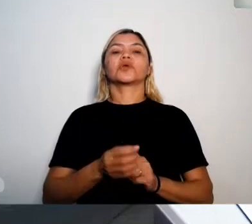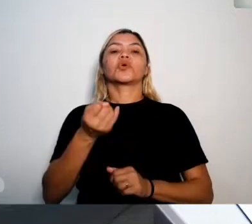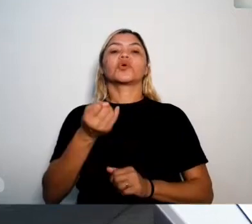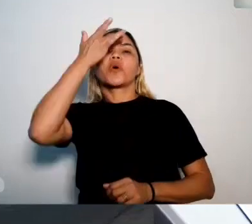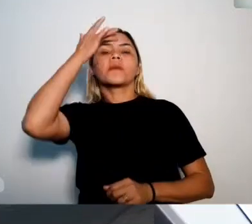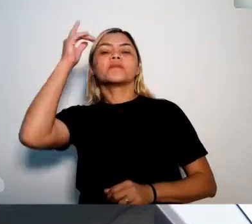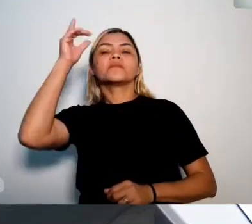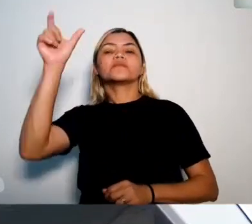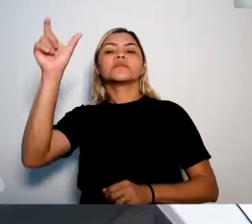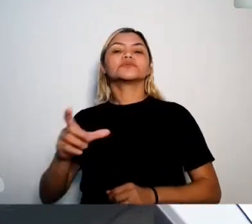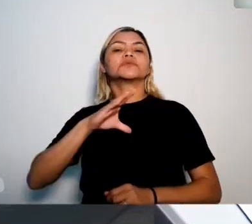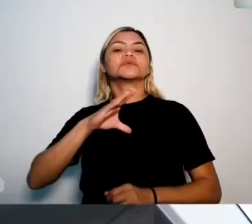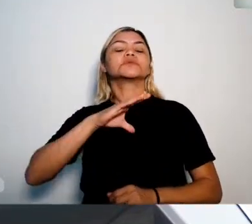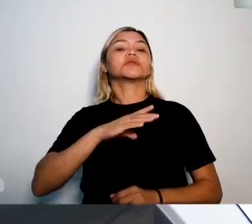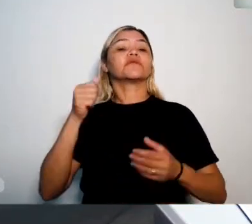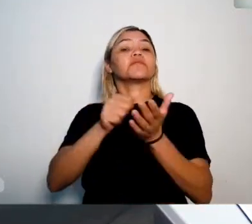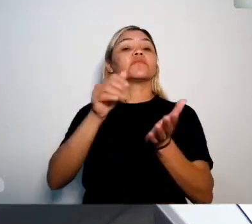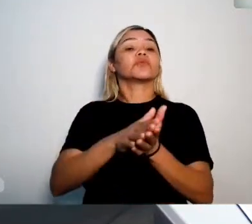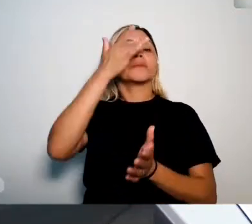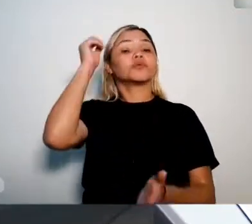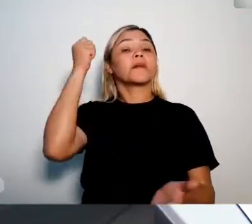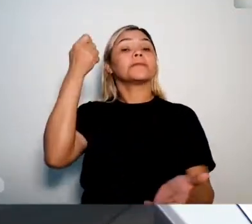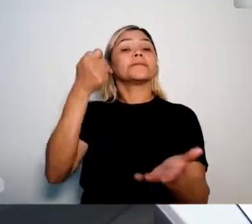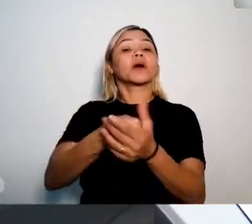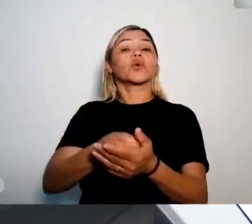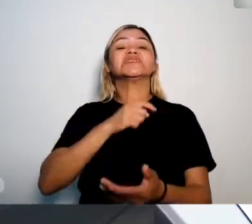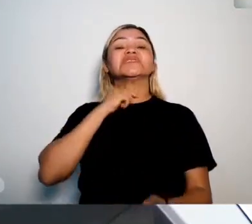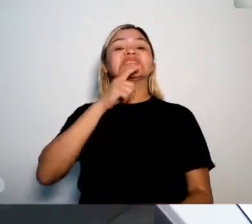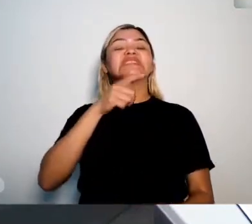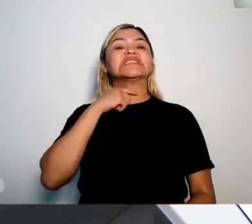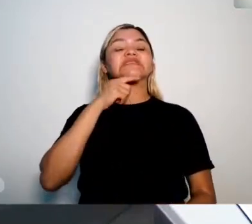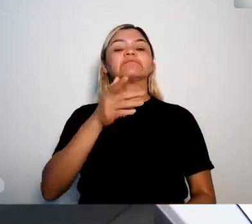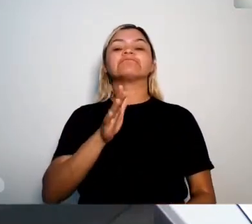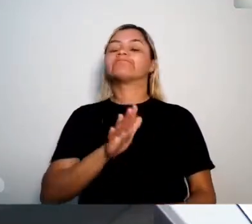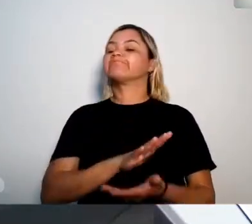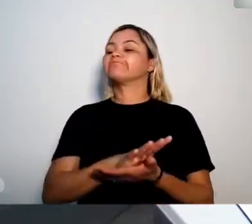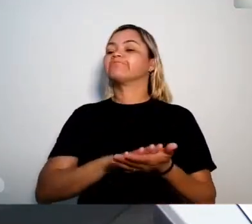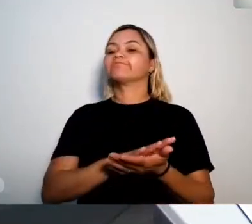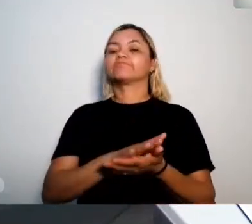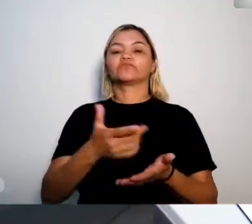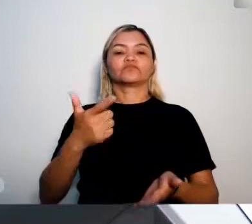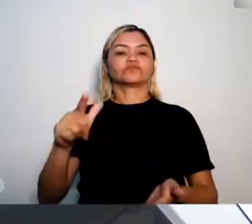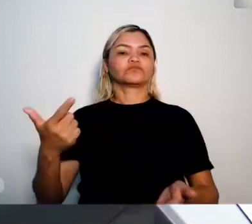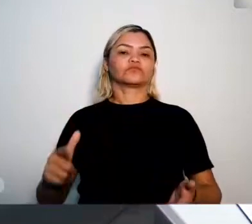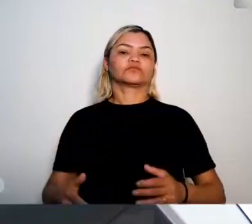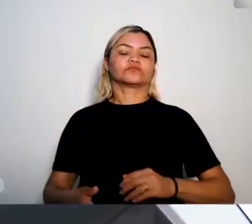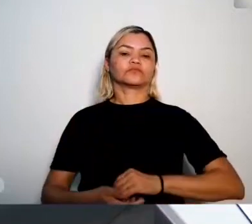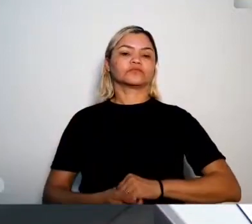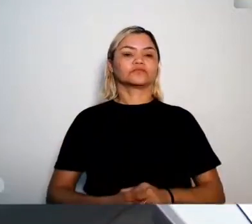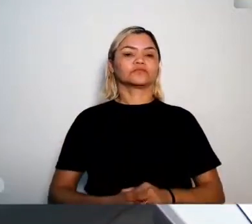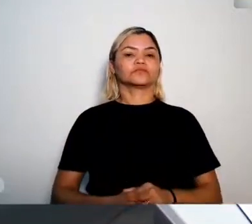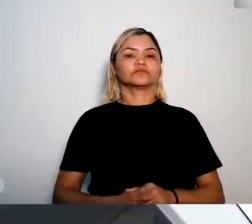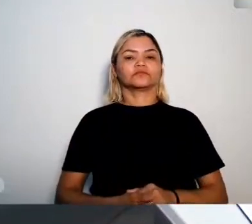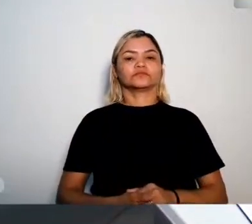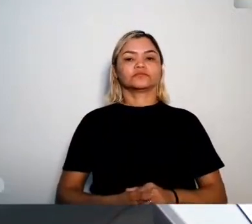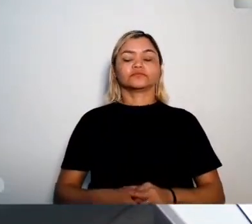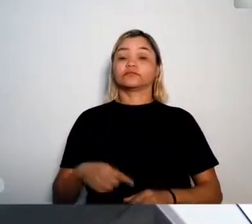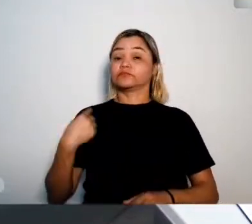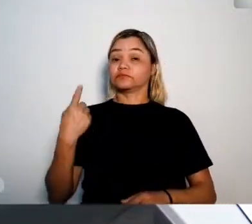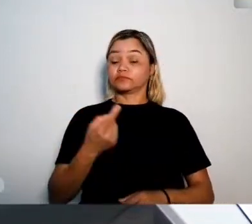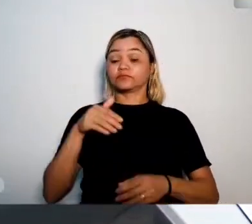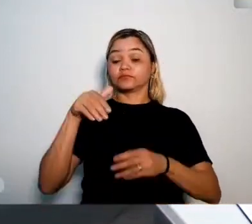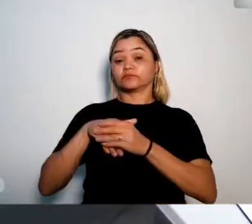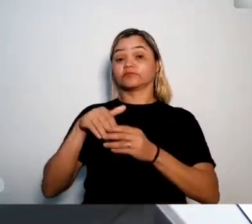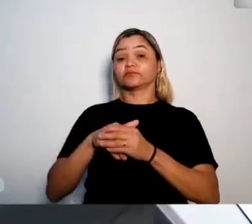a pessoa pagou? Nenhuma. Nenhuma, não existe. Então, mesmo a gente votando a favor, é